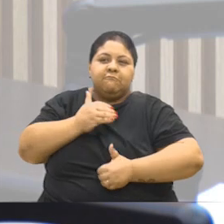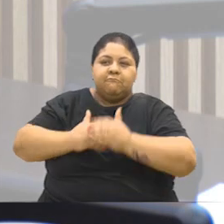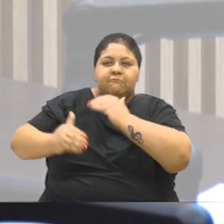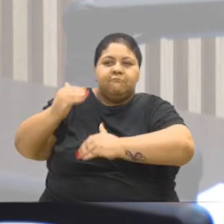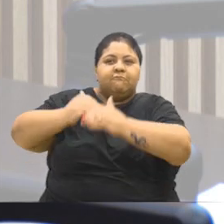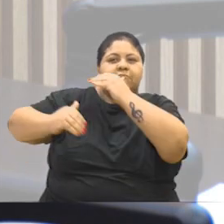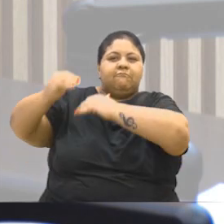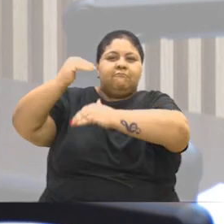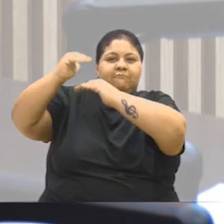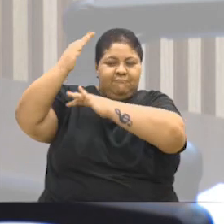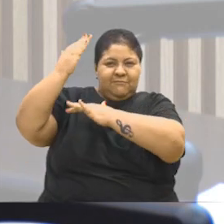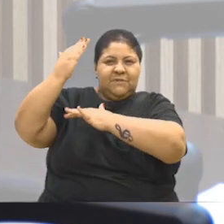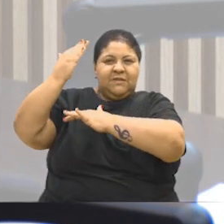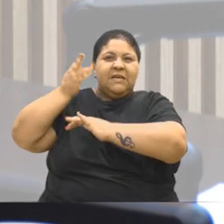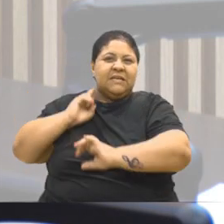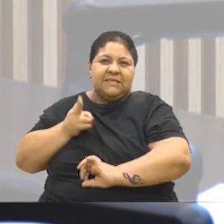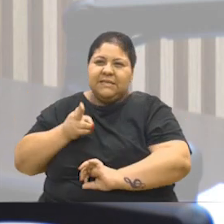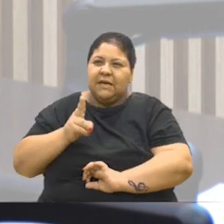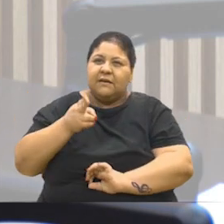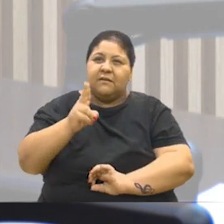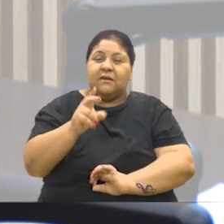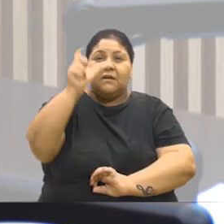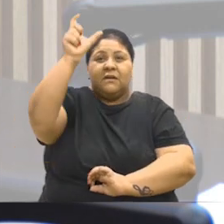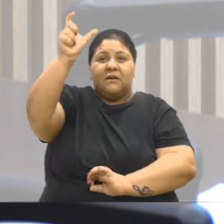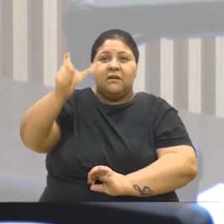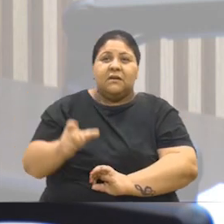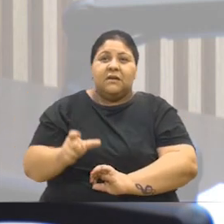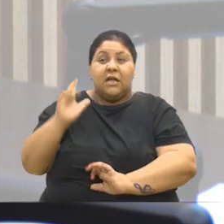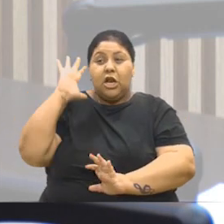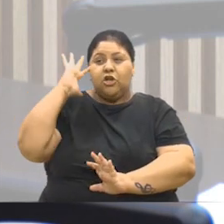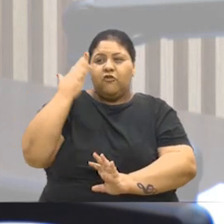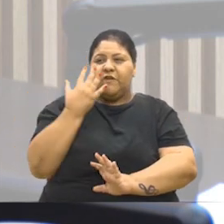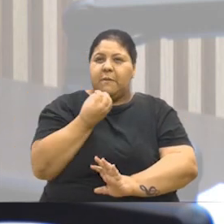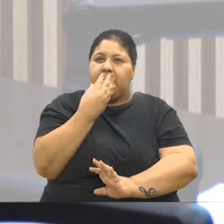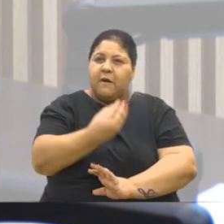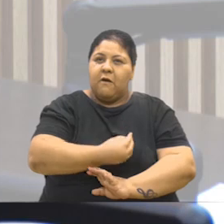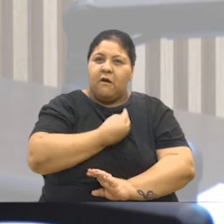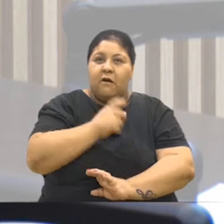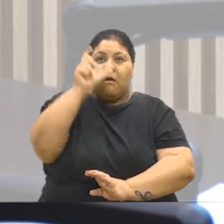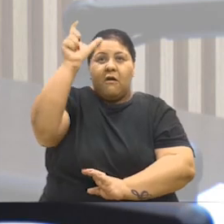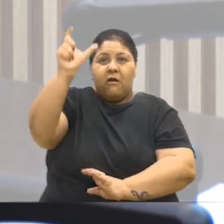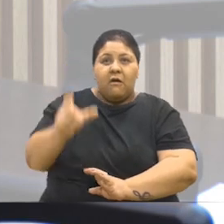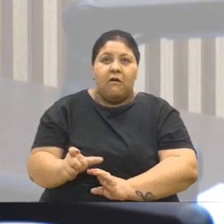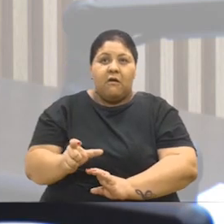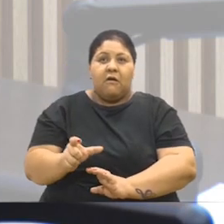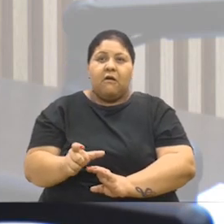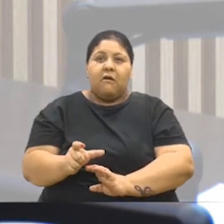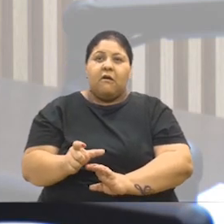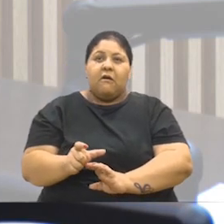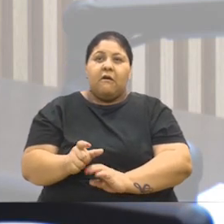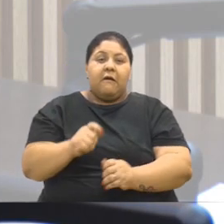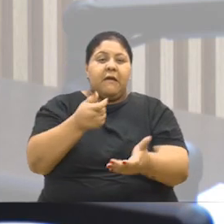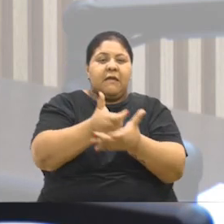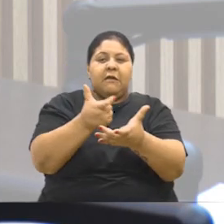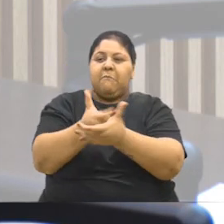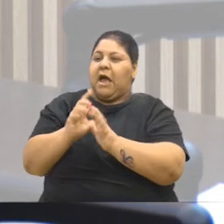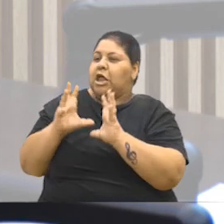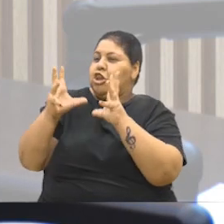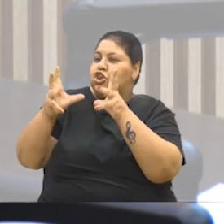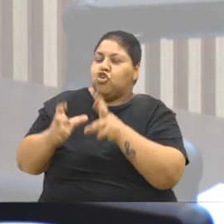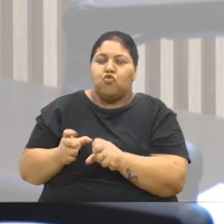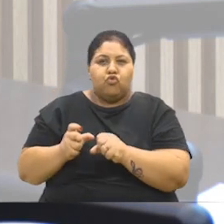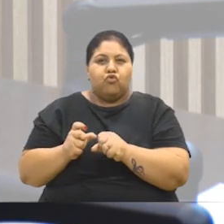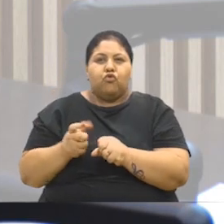uma pessoa que não cria codependência emocional. Ela é uma pessoa bem resolvida. Ela é uma pessoa que se banca de todas as